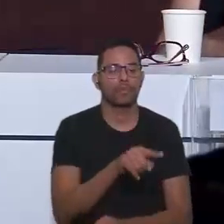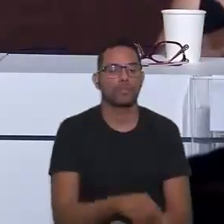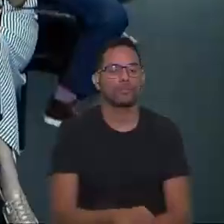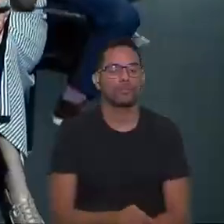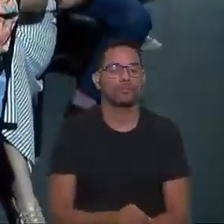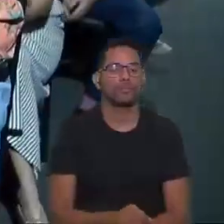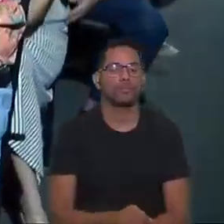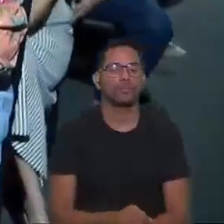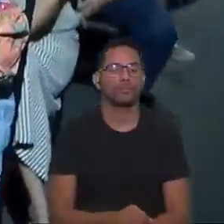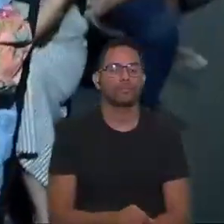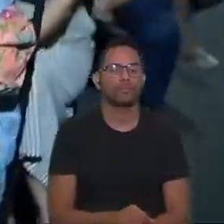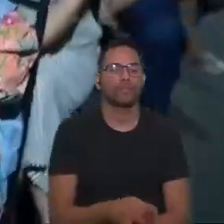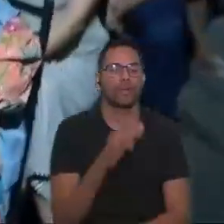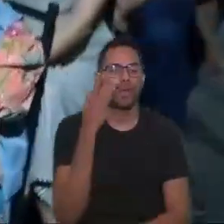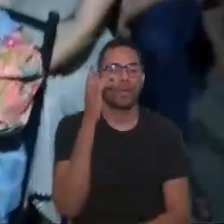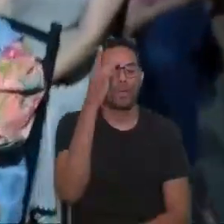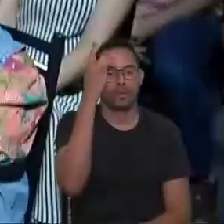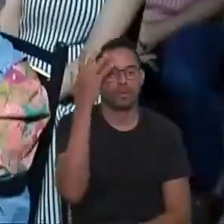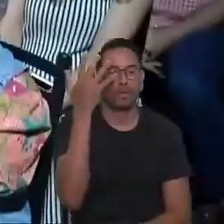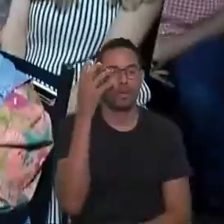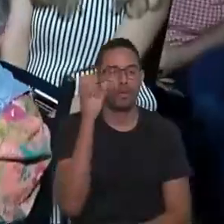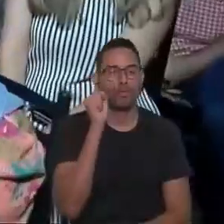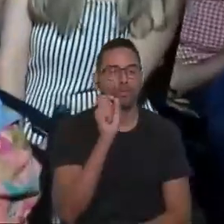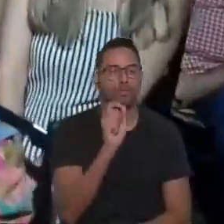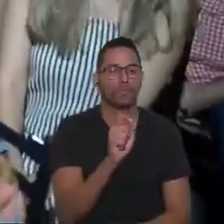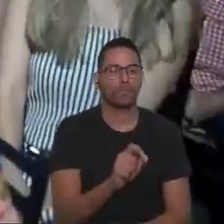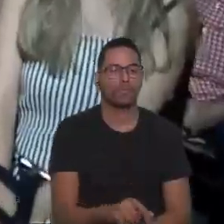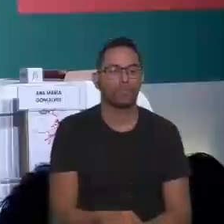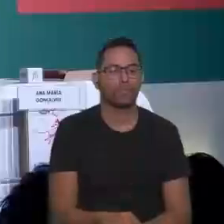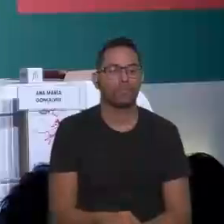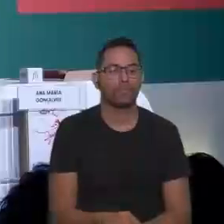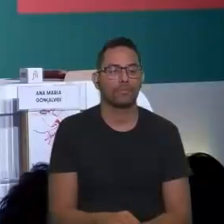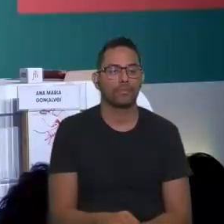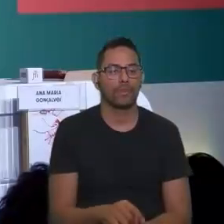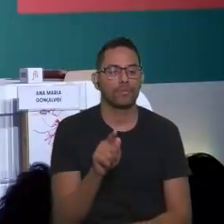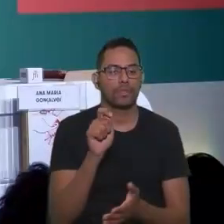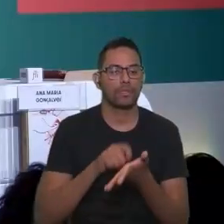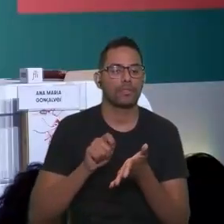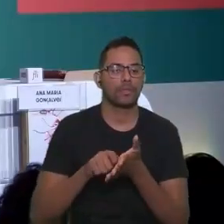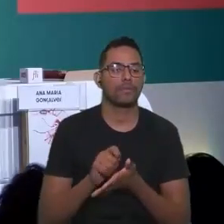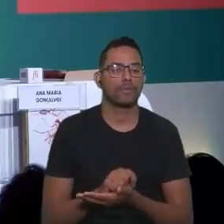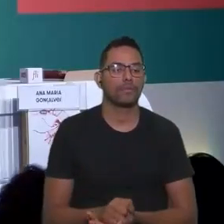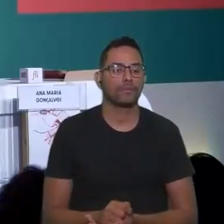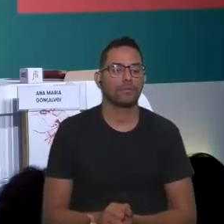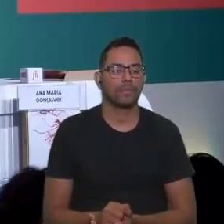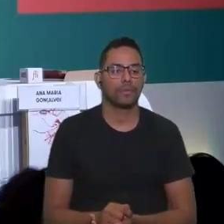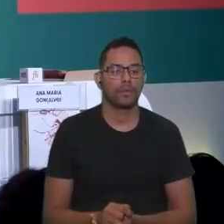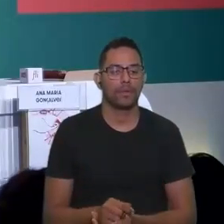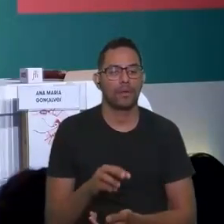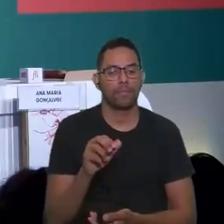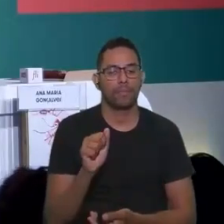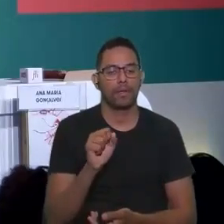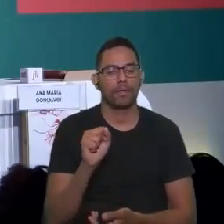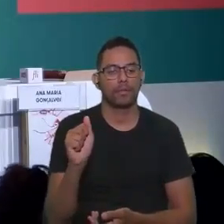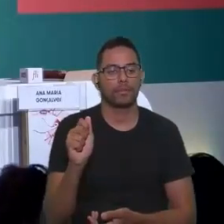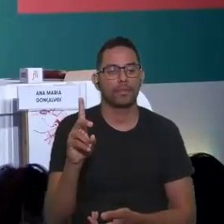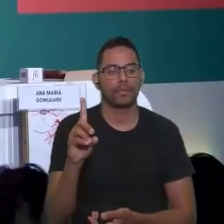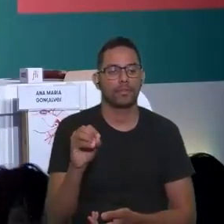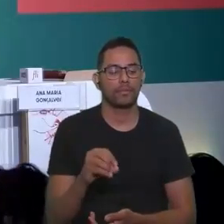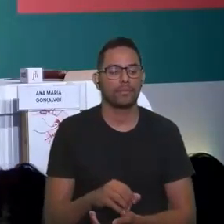O que eu acho que as pessoas estão querendo ouvir? Ana Maria, você escreveu uma saga, um épico,